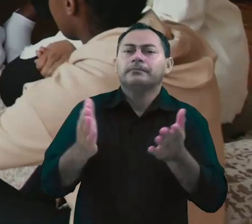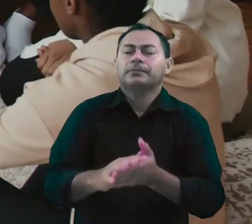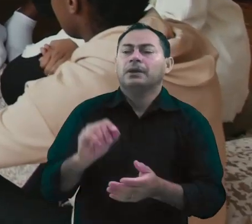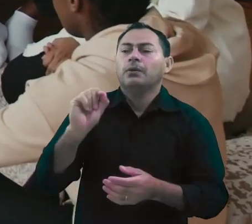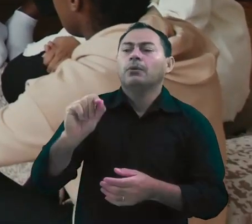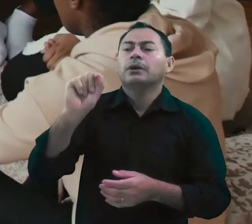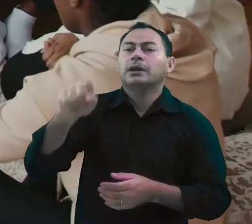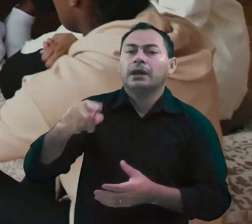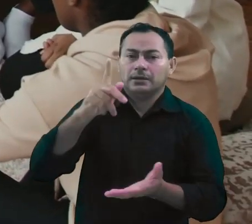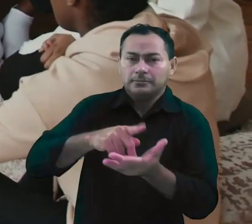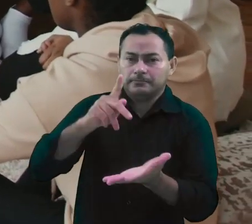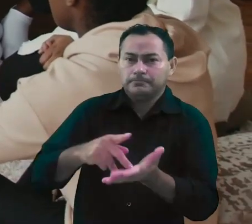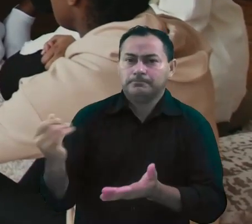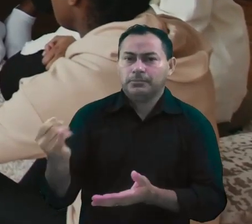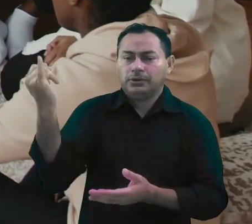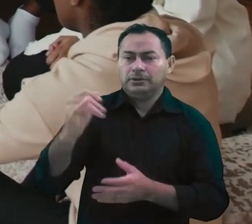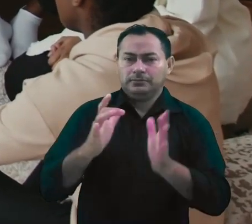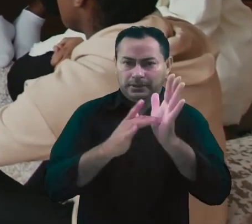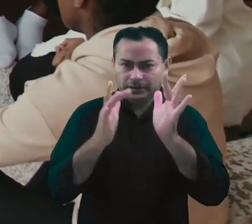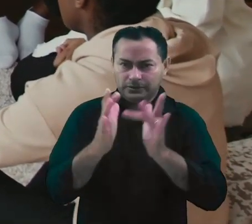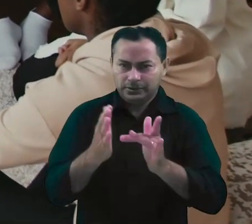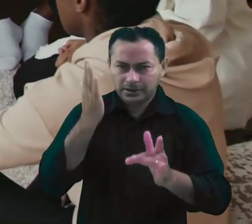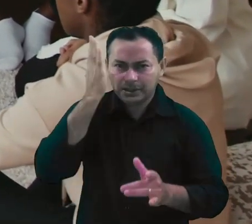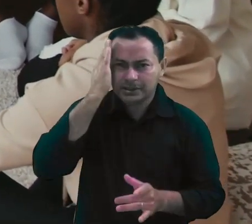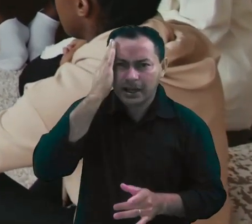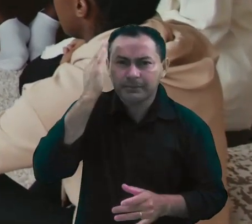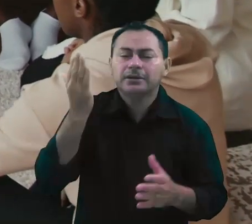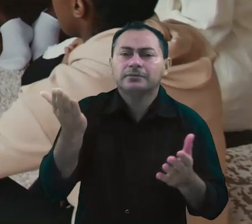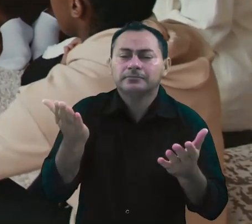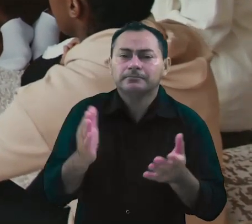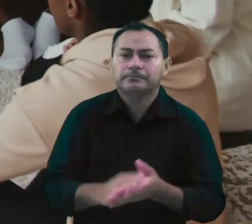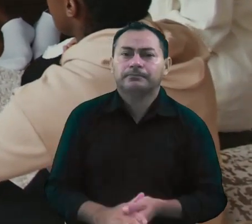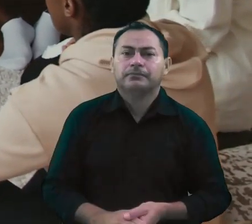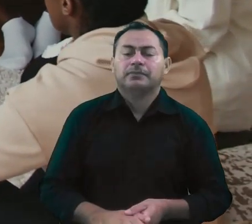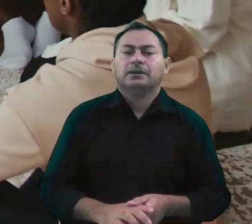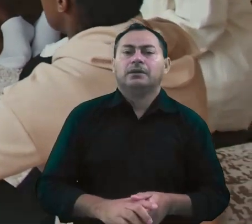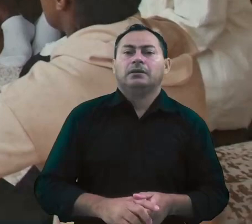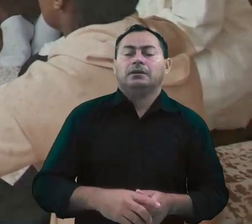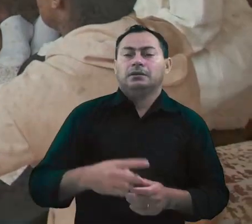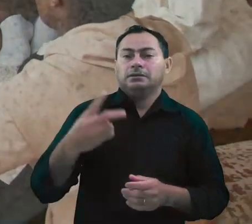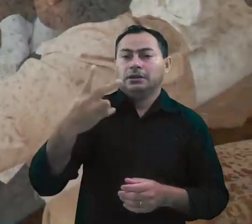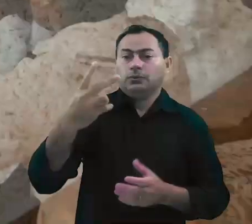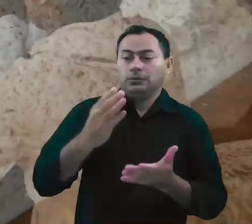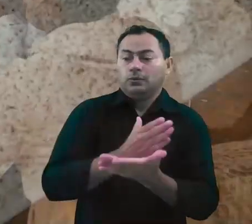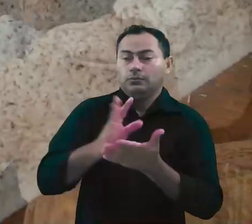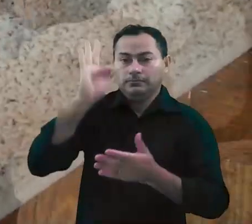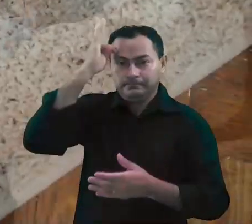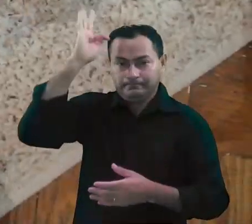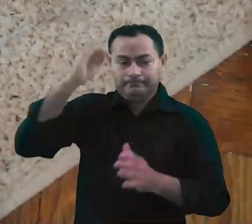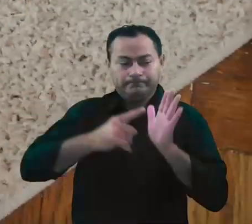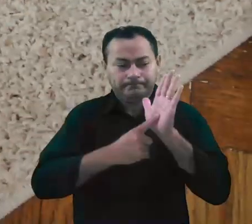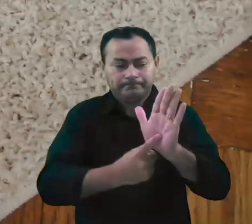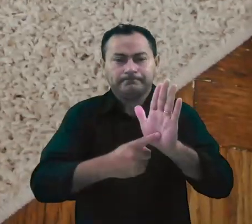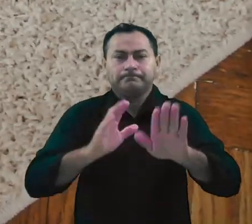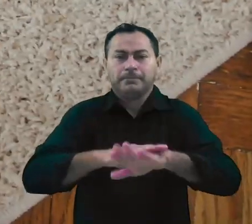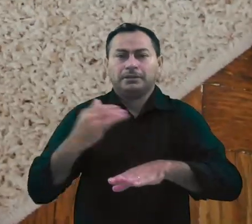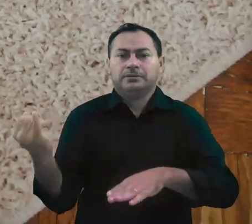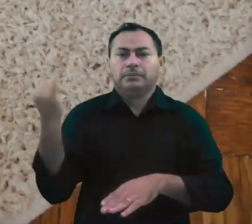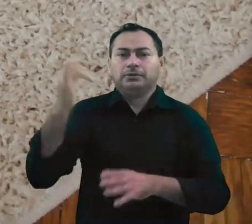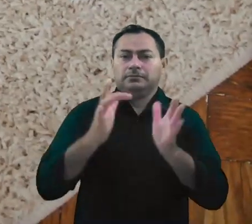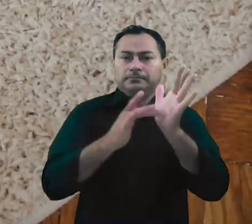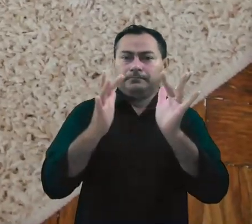Cristo? O que era realmente importante para Jesus? Segundo alguns teólogos, a declaração